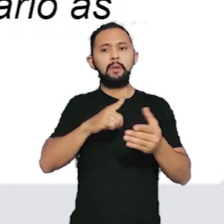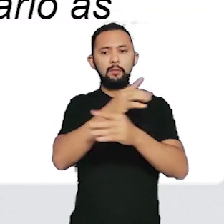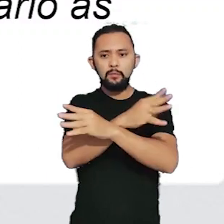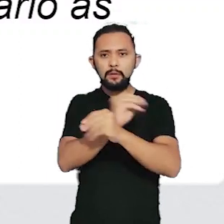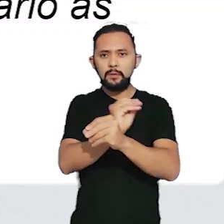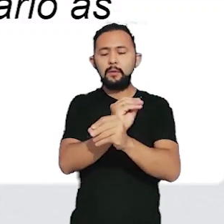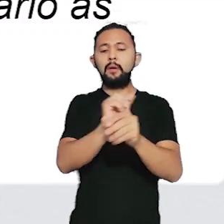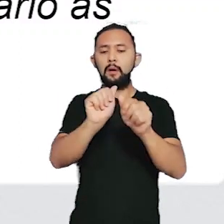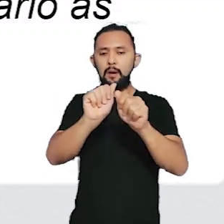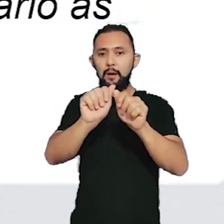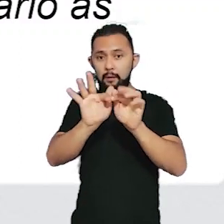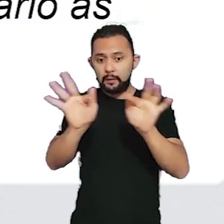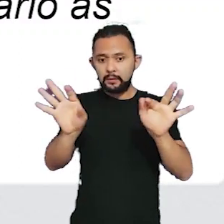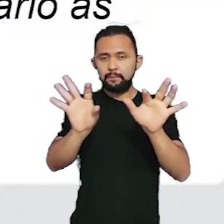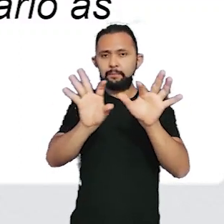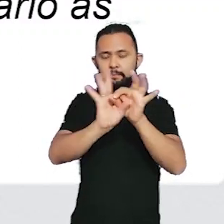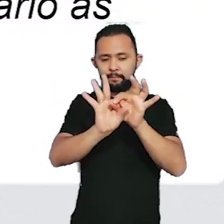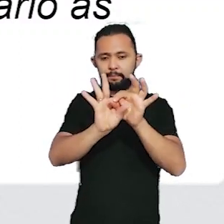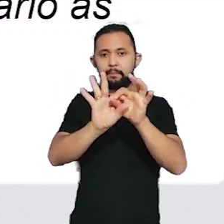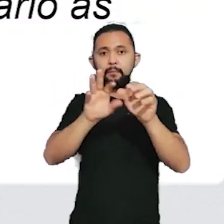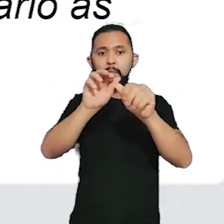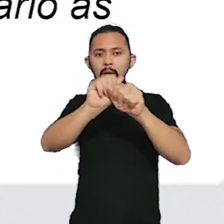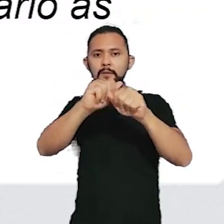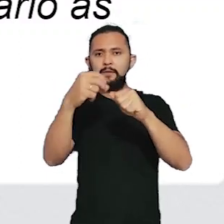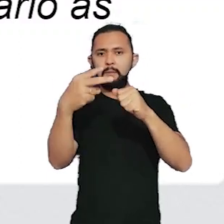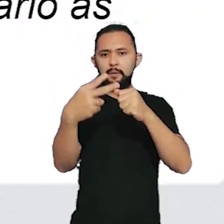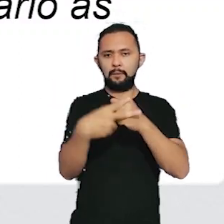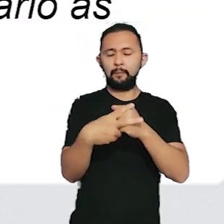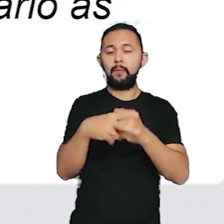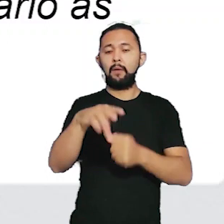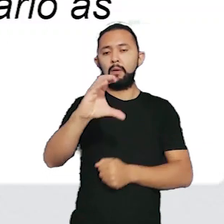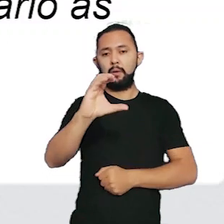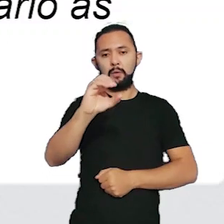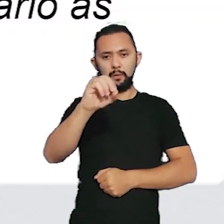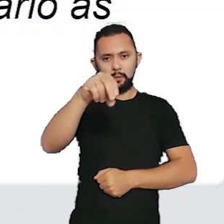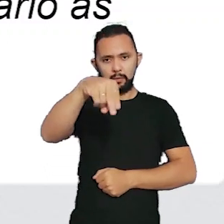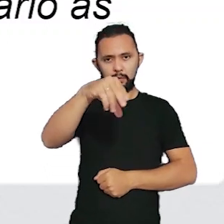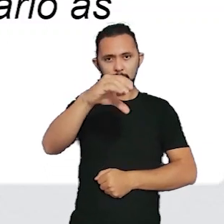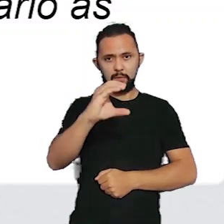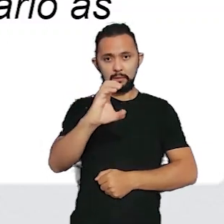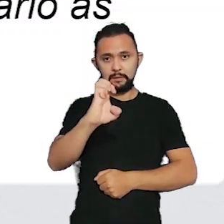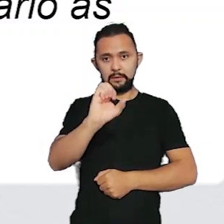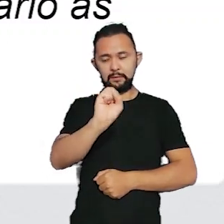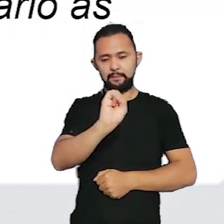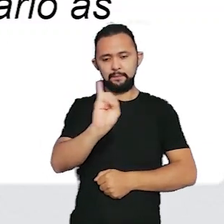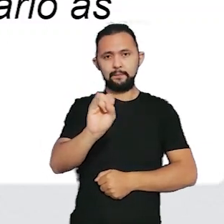adverbial concessiva, tá? Onde aparece o conectivo é que é a oração subordinada.